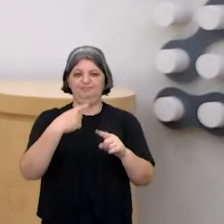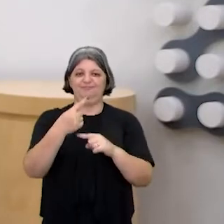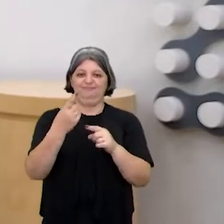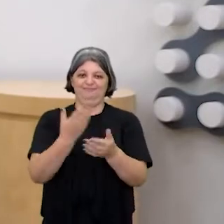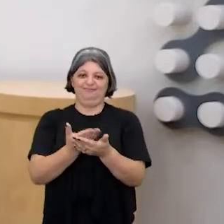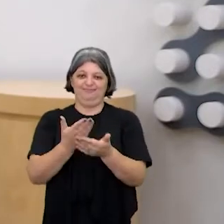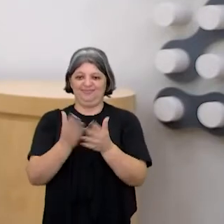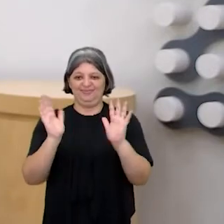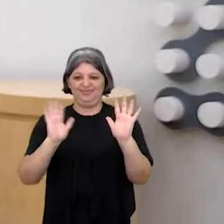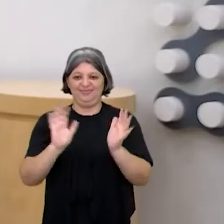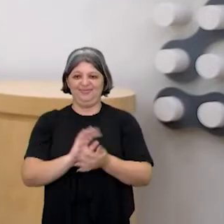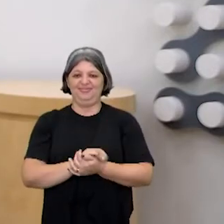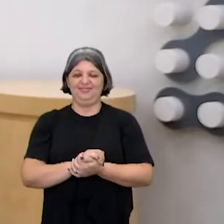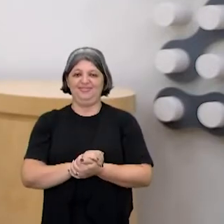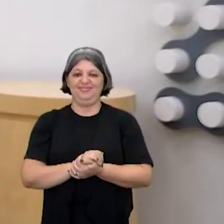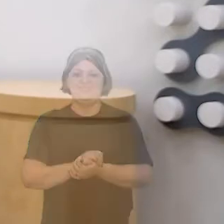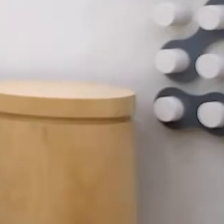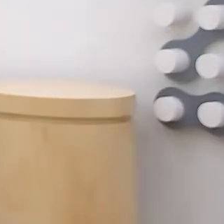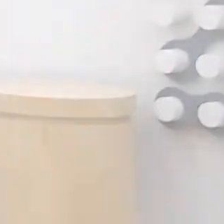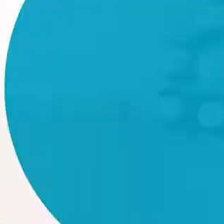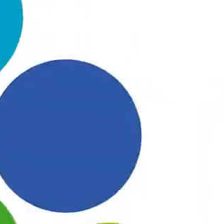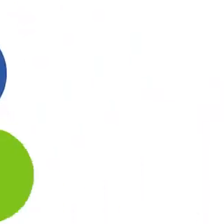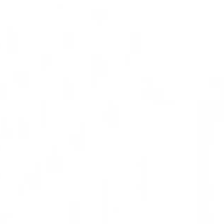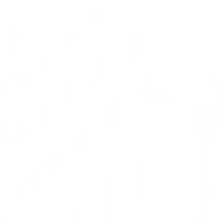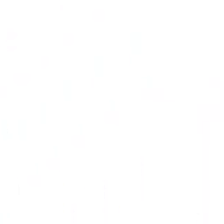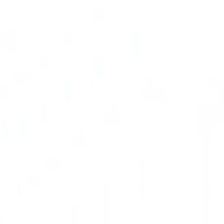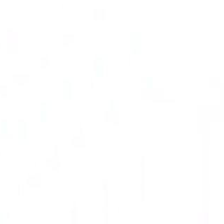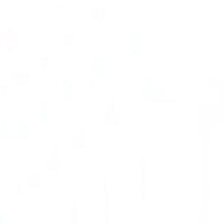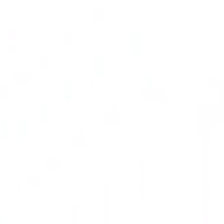aula até mais pessoal o